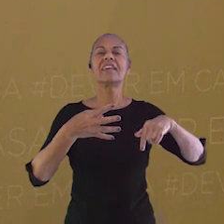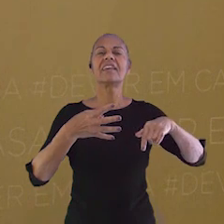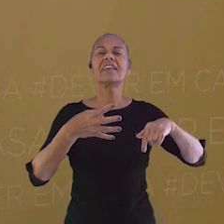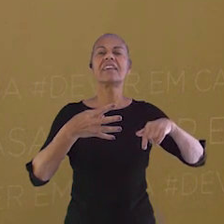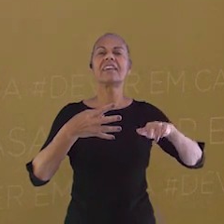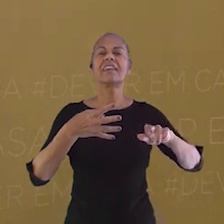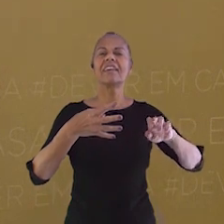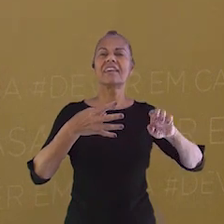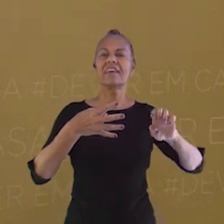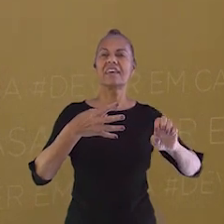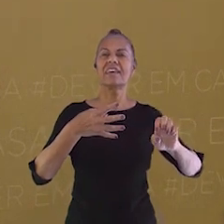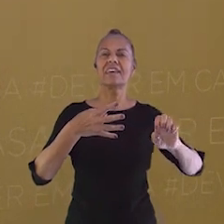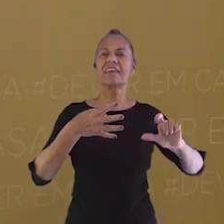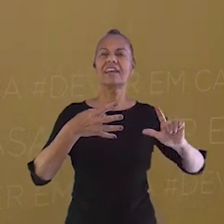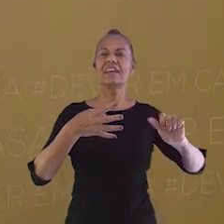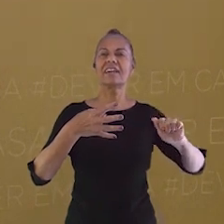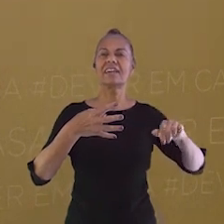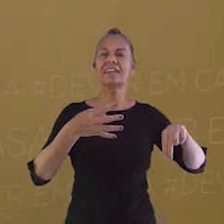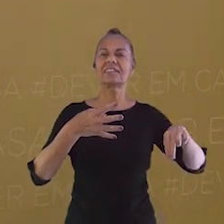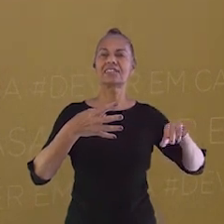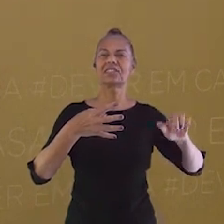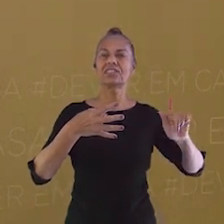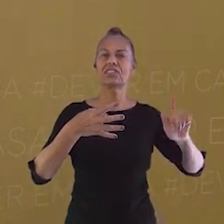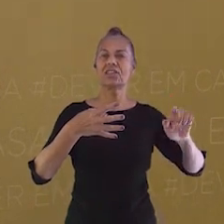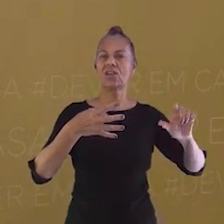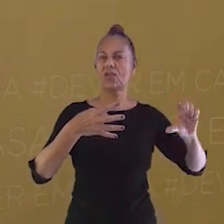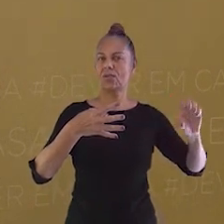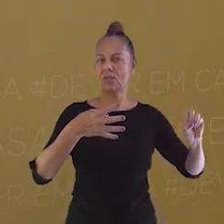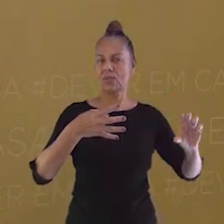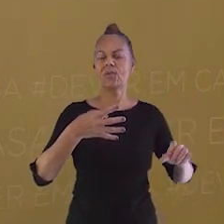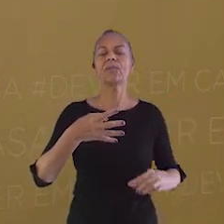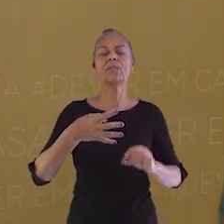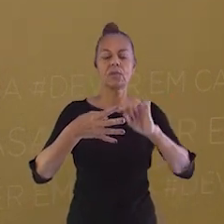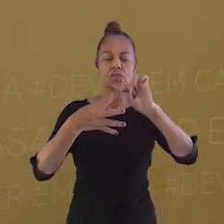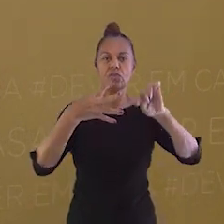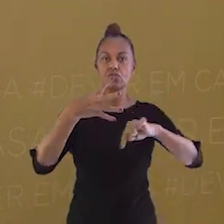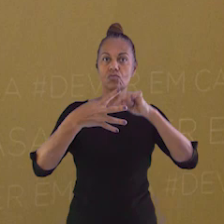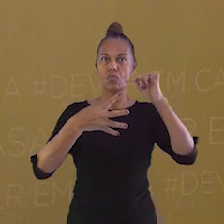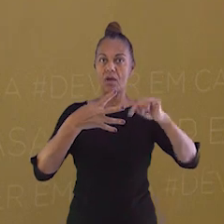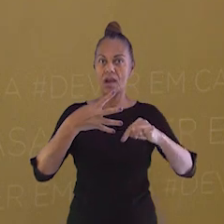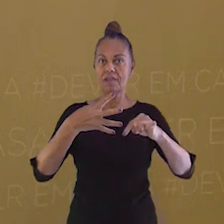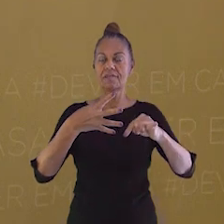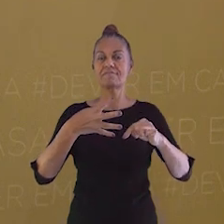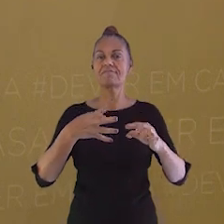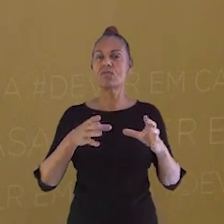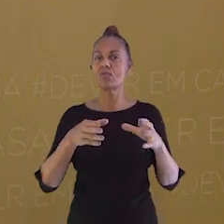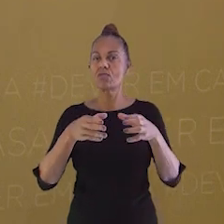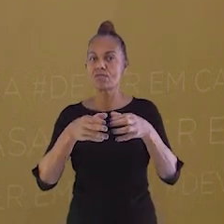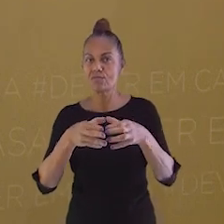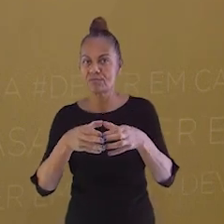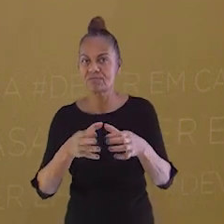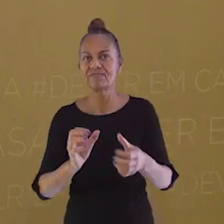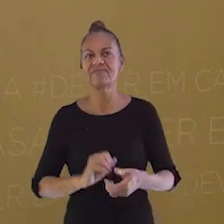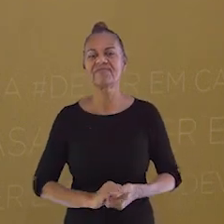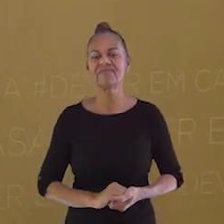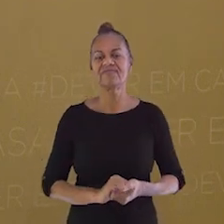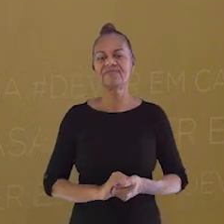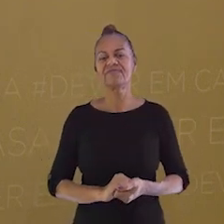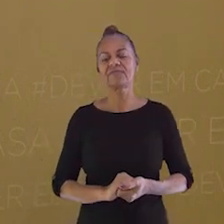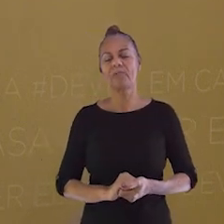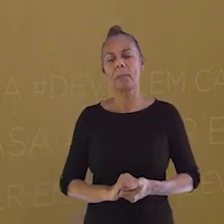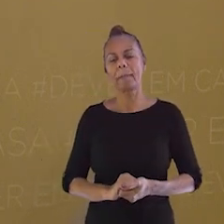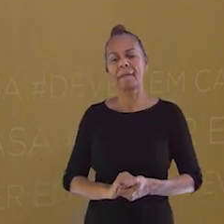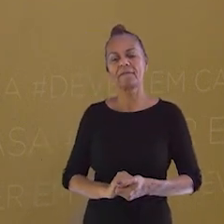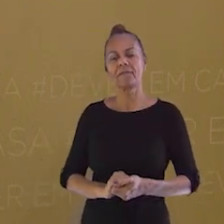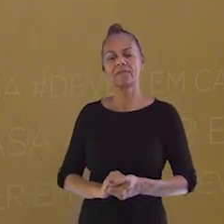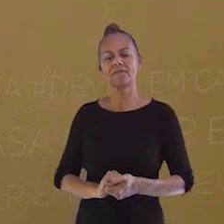pouco mais sobre cada um deles, mostrando obras e falando de sua importância. Só que antes, eu preciso